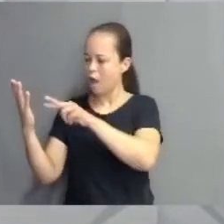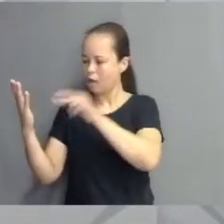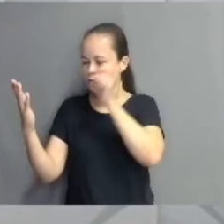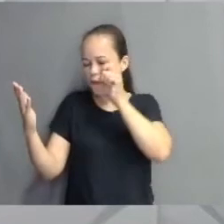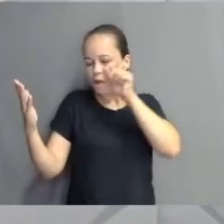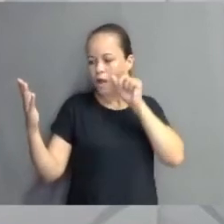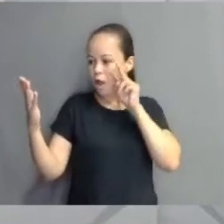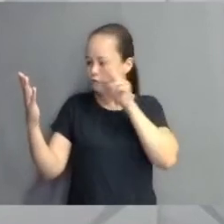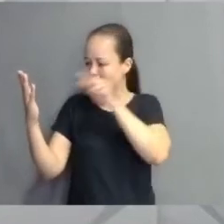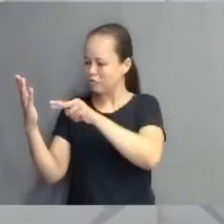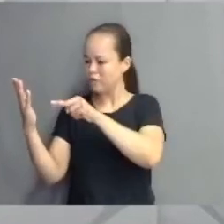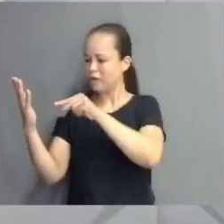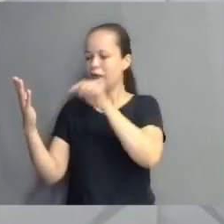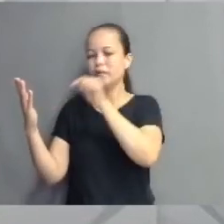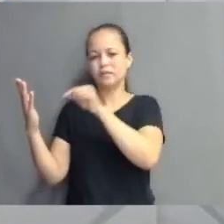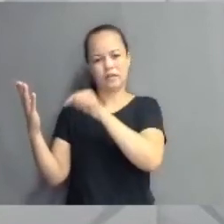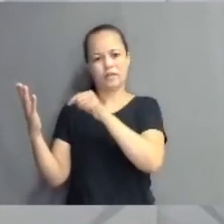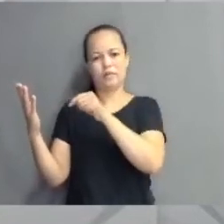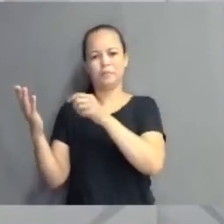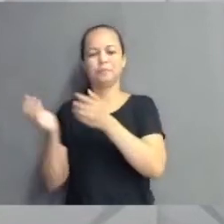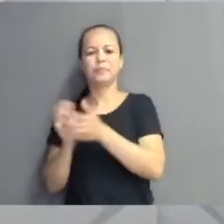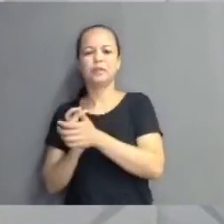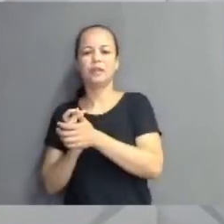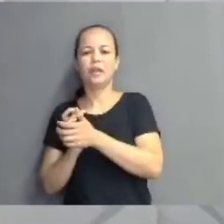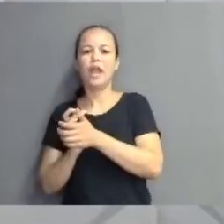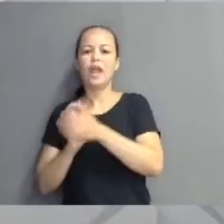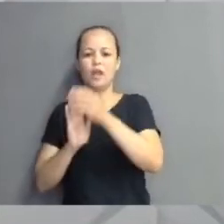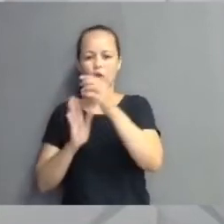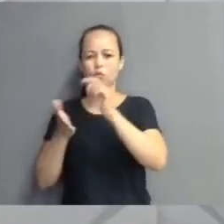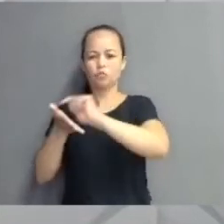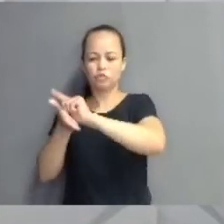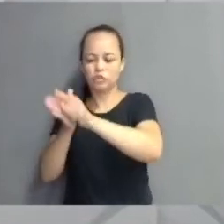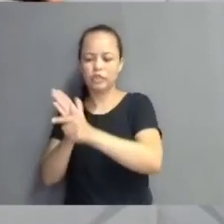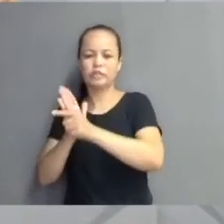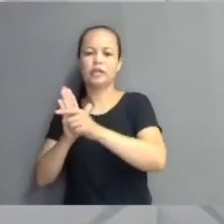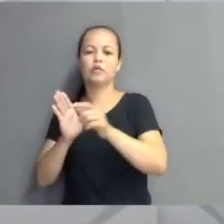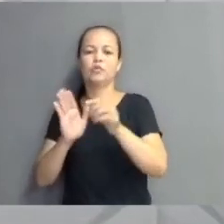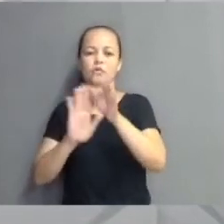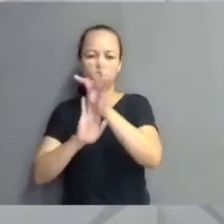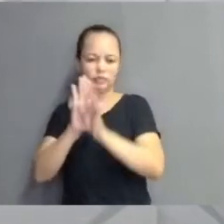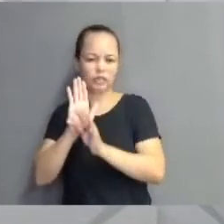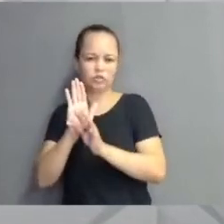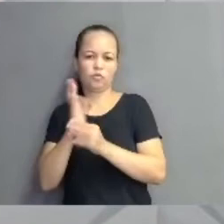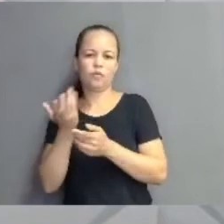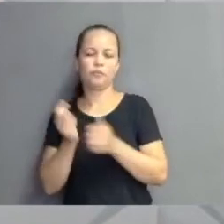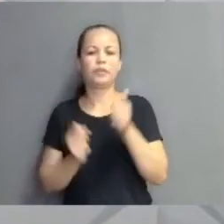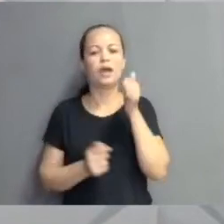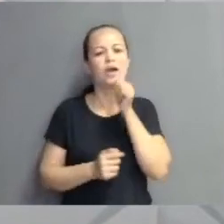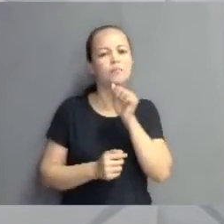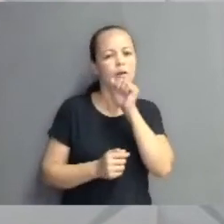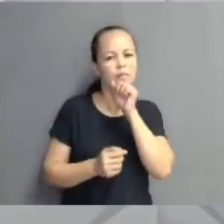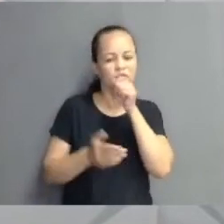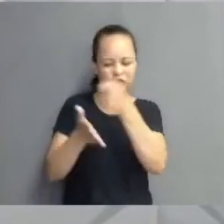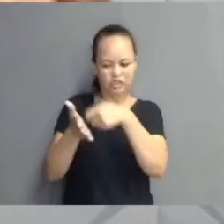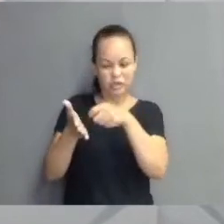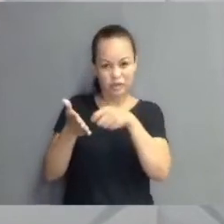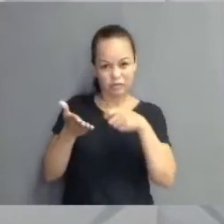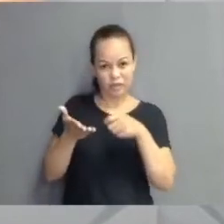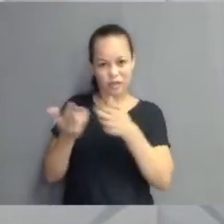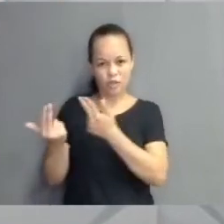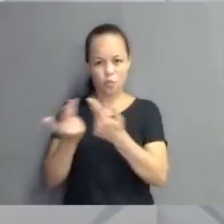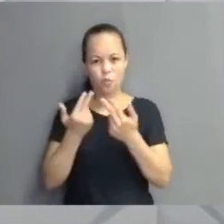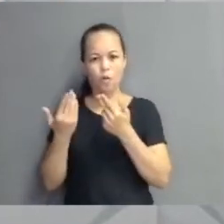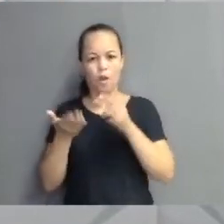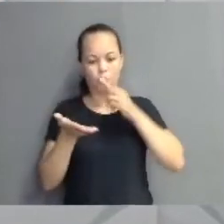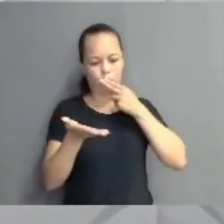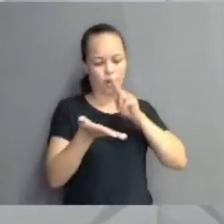é um sem poder gênero textual a mamãe quando vai escrever um bilhete ela não vai escrever o bilhete da mesma forma como se ela fosse escrever uma